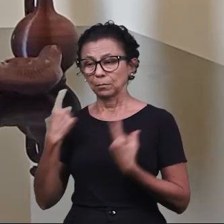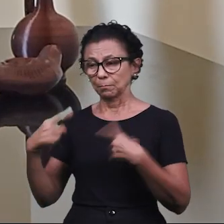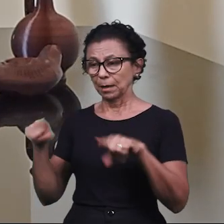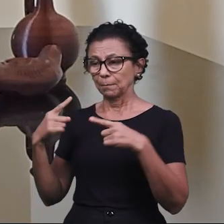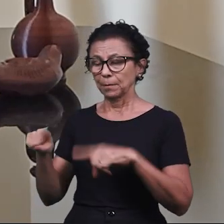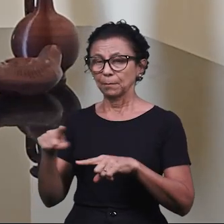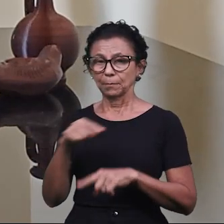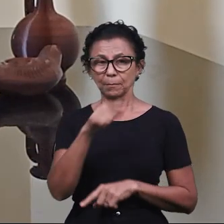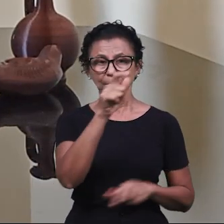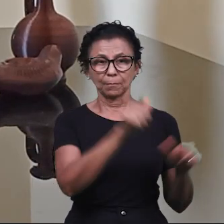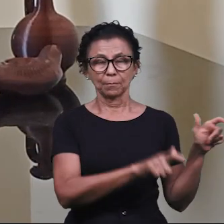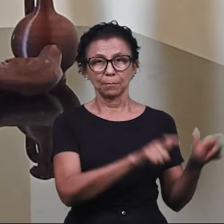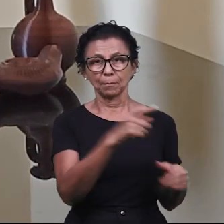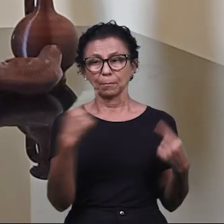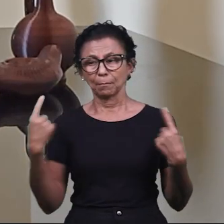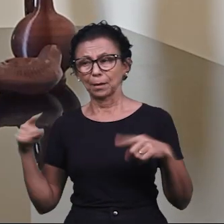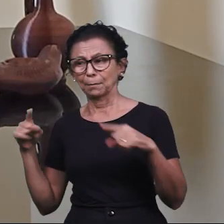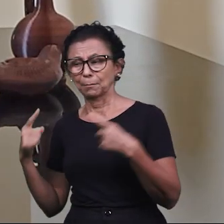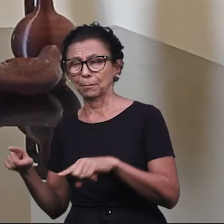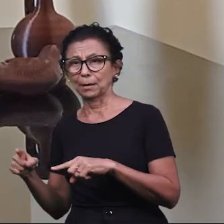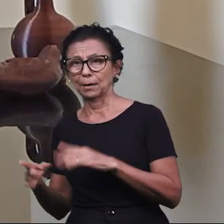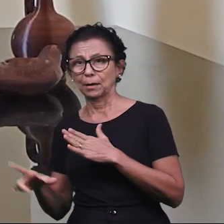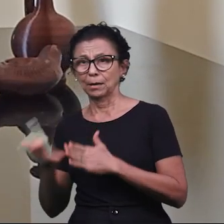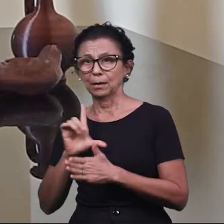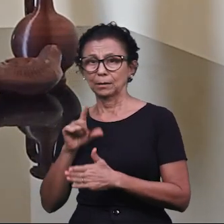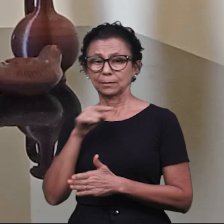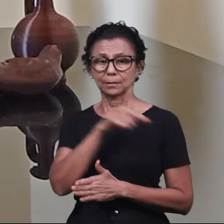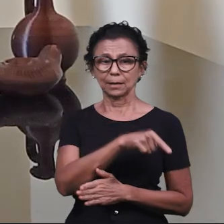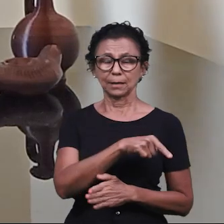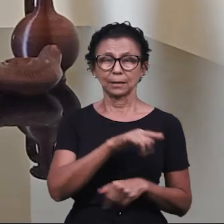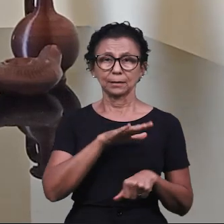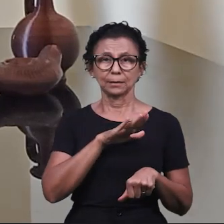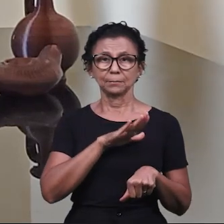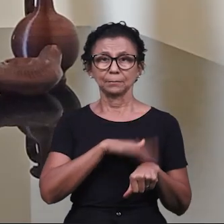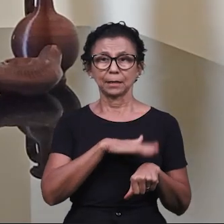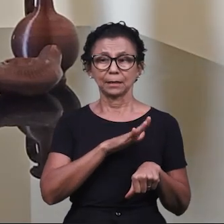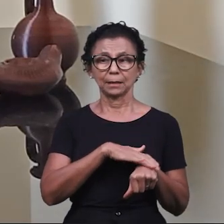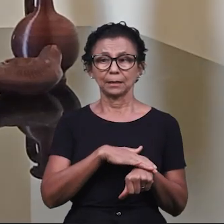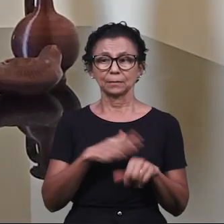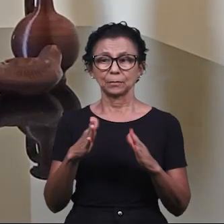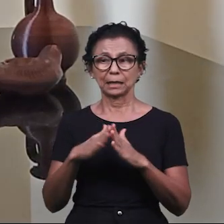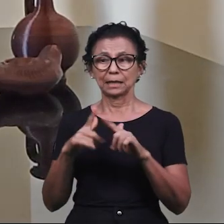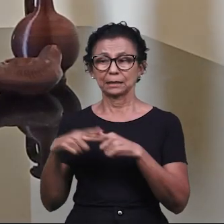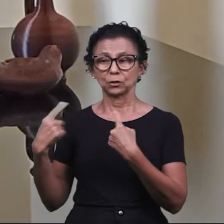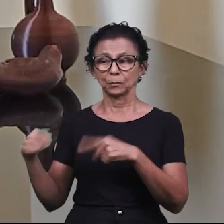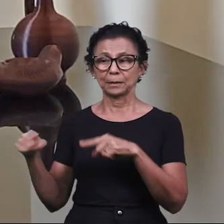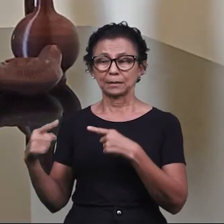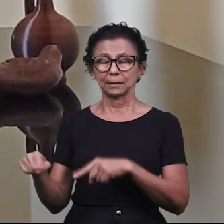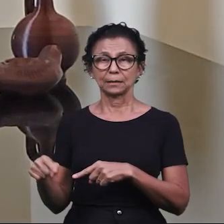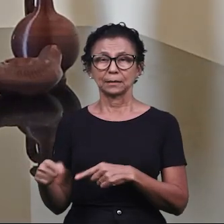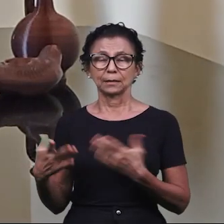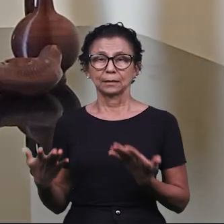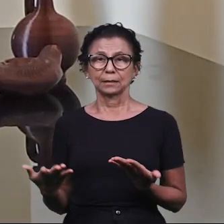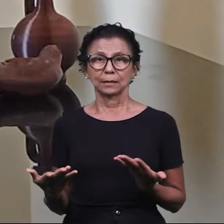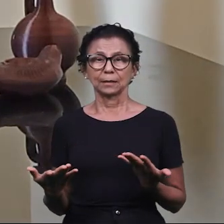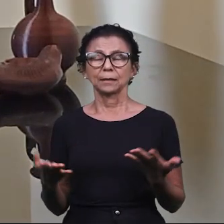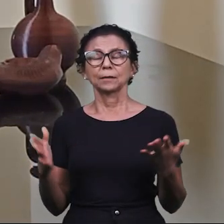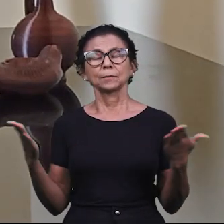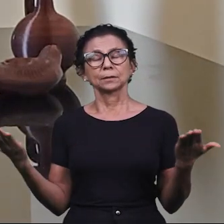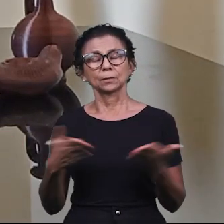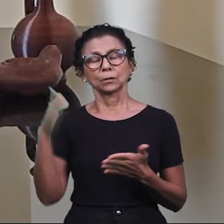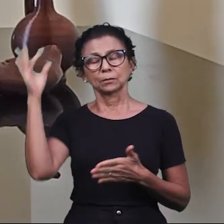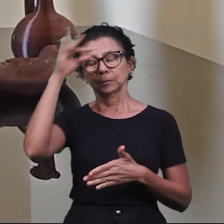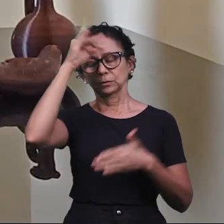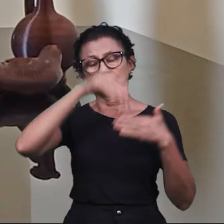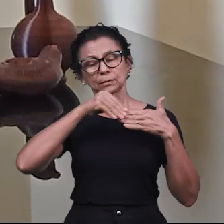do momento que ele ouviu o Senhor, ele passou a ser dirigido pela voz do Espírito Santo. Ele passou a ser guiado pelo